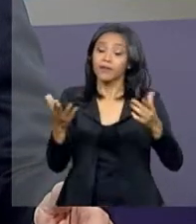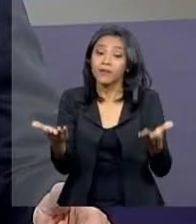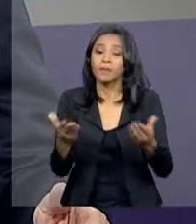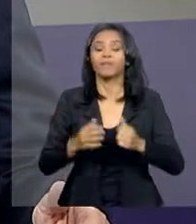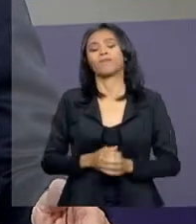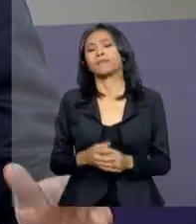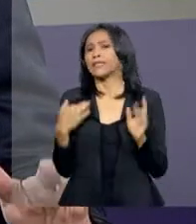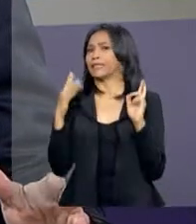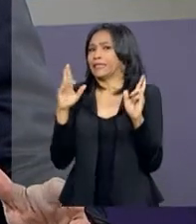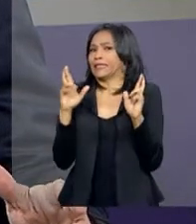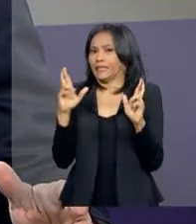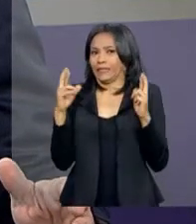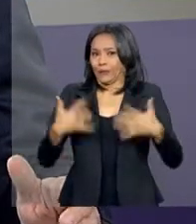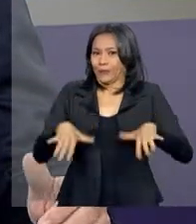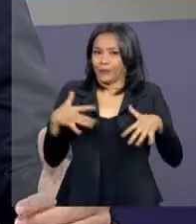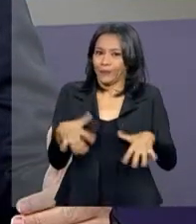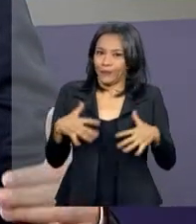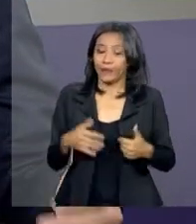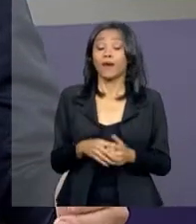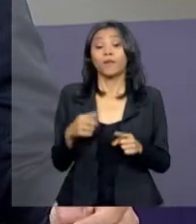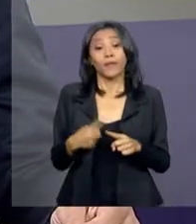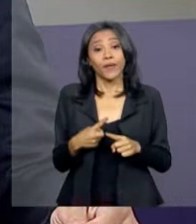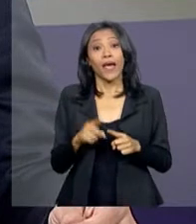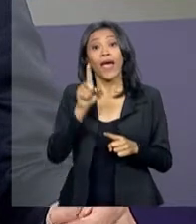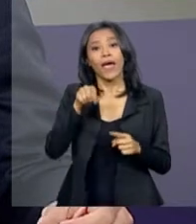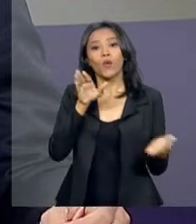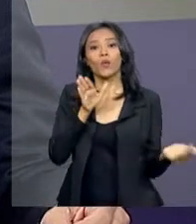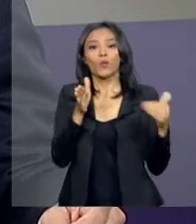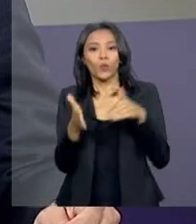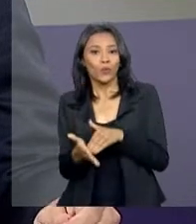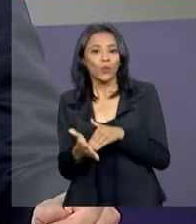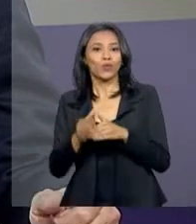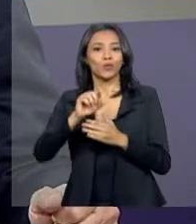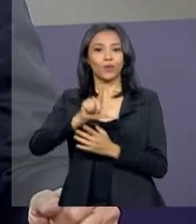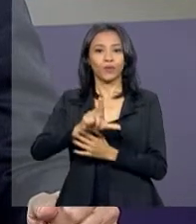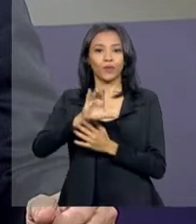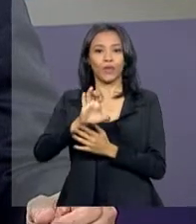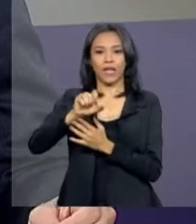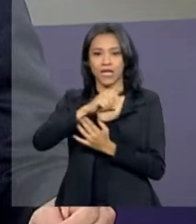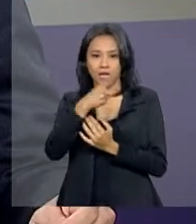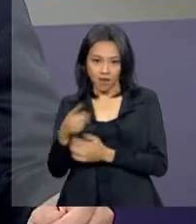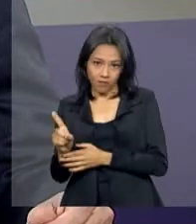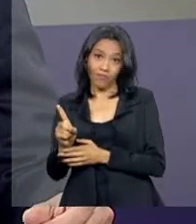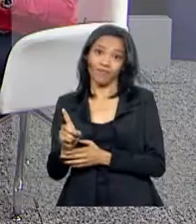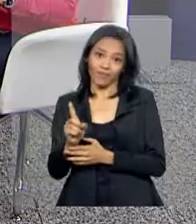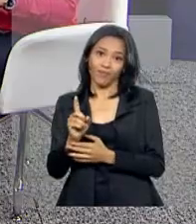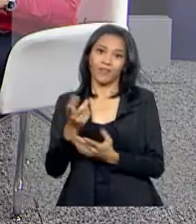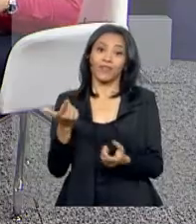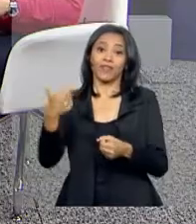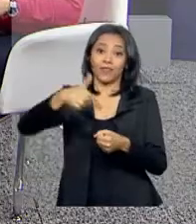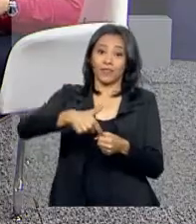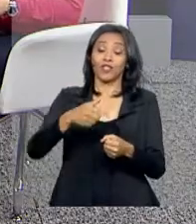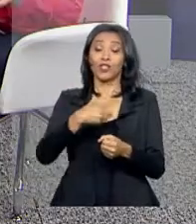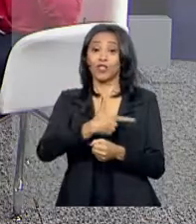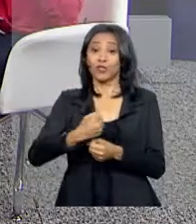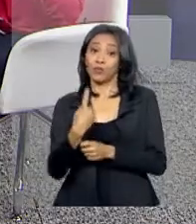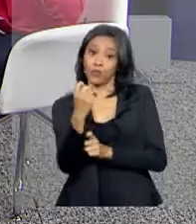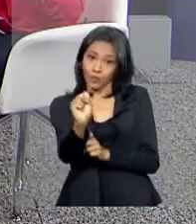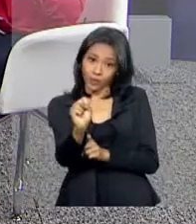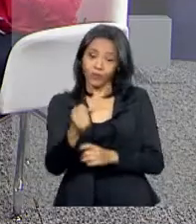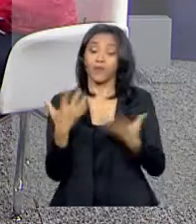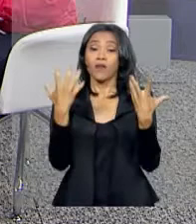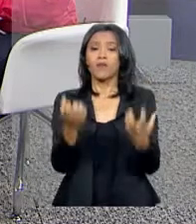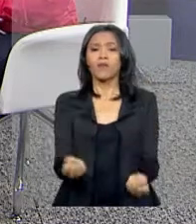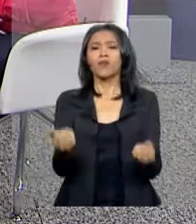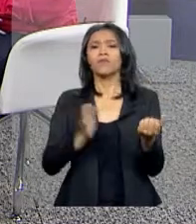expectativa é grande já que é o último leilão do pré-sal de 2018 bom paulo então vamos agora ao vivo